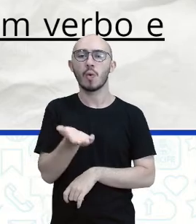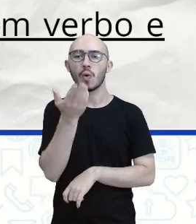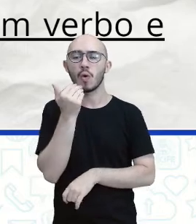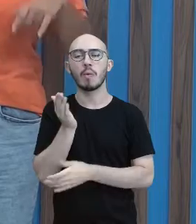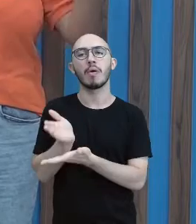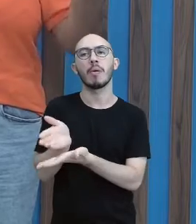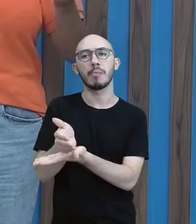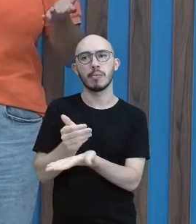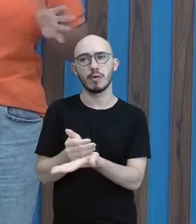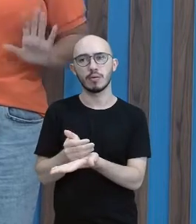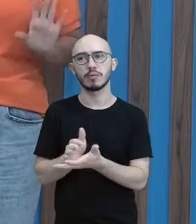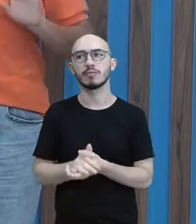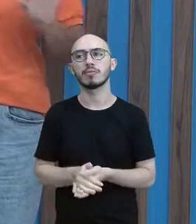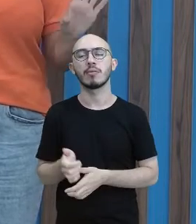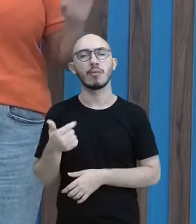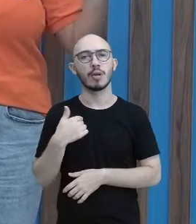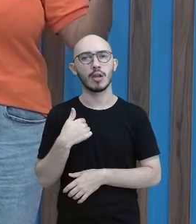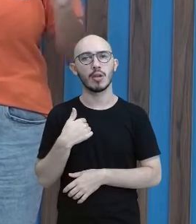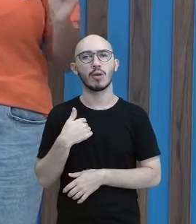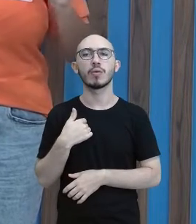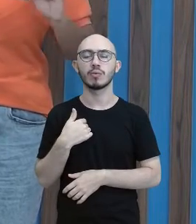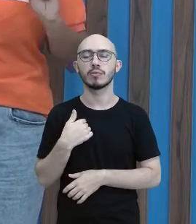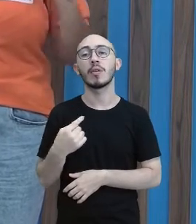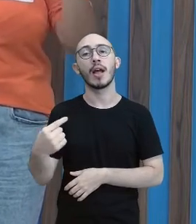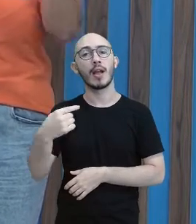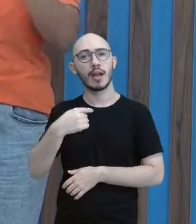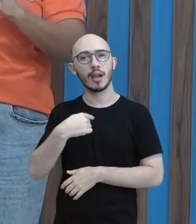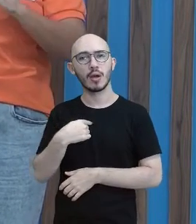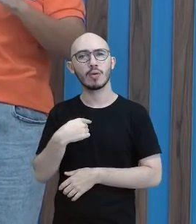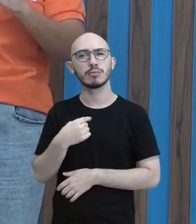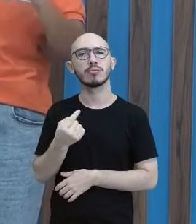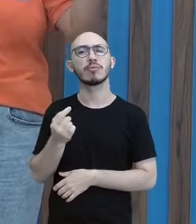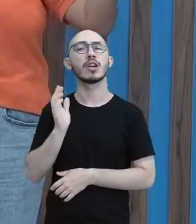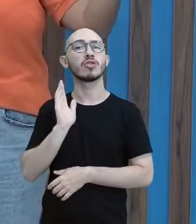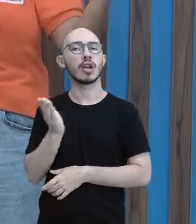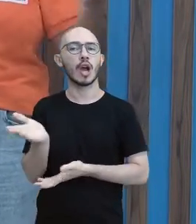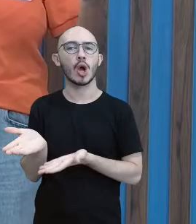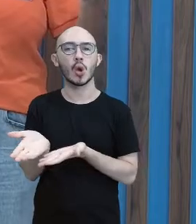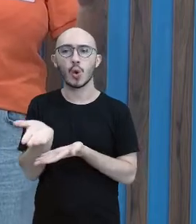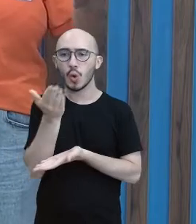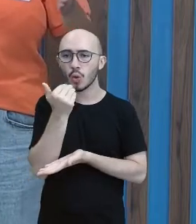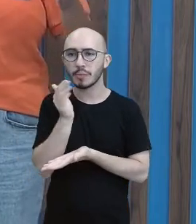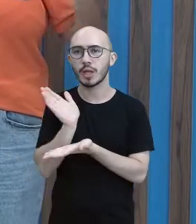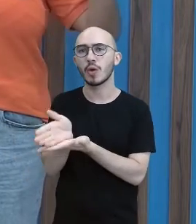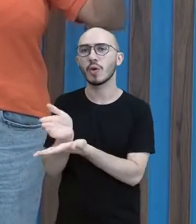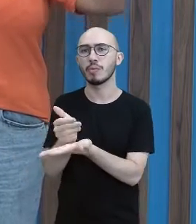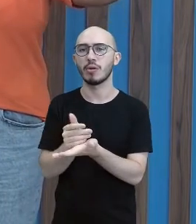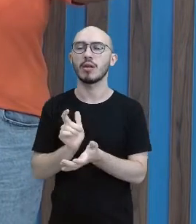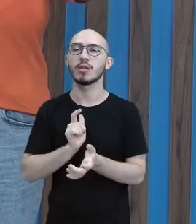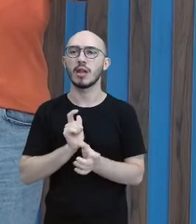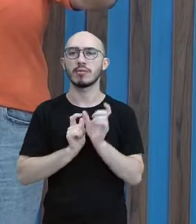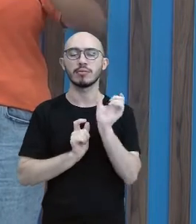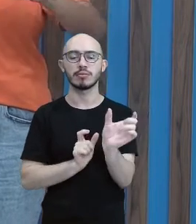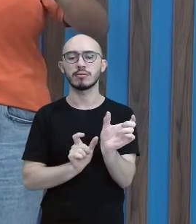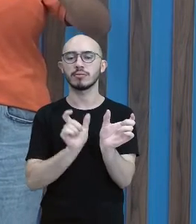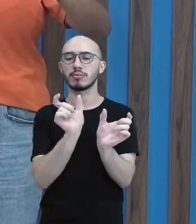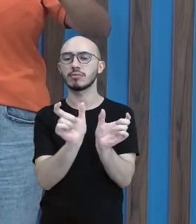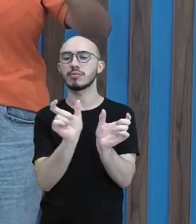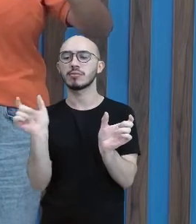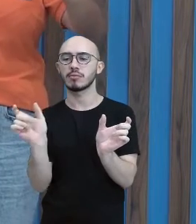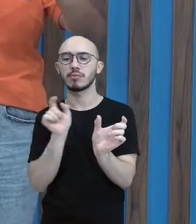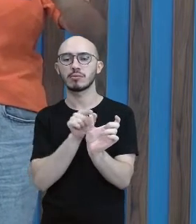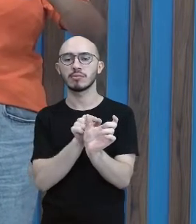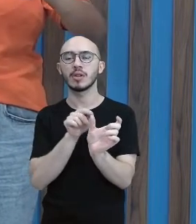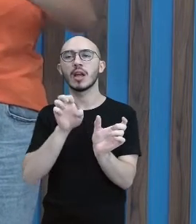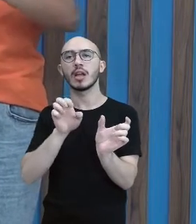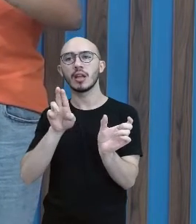Tá? Ou eu comi o bolo. Pronto, eu comi o bolo. Certo? É uma ordem canônica. Eu tenho eu, o